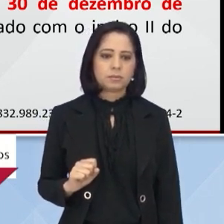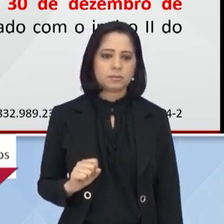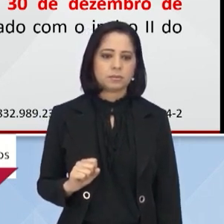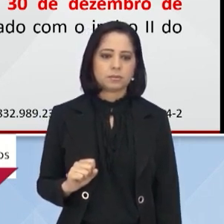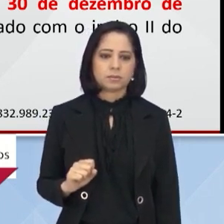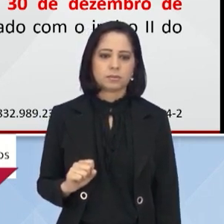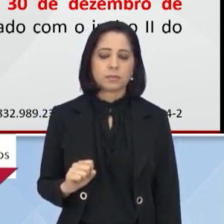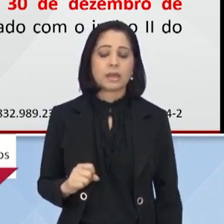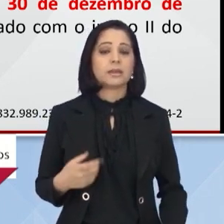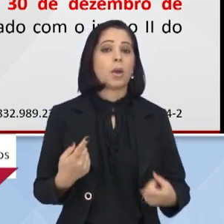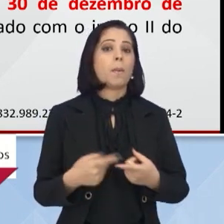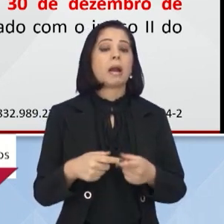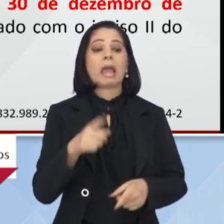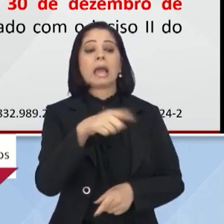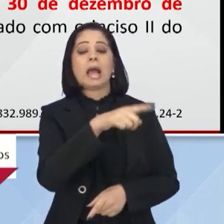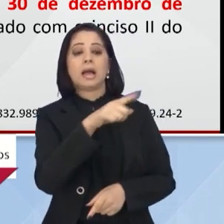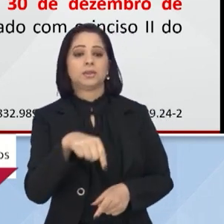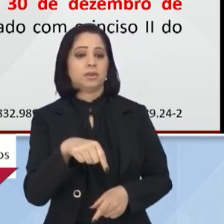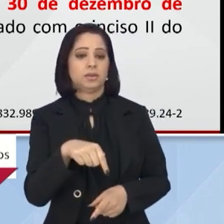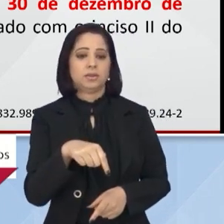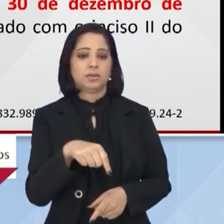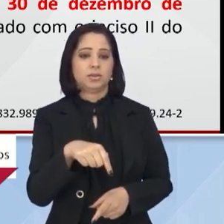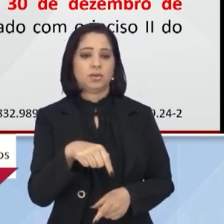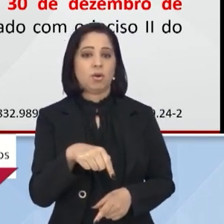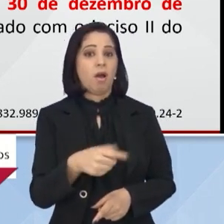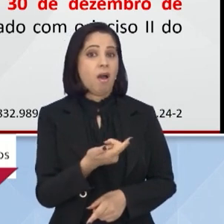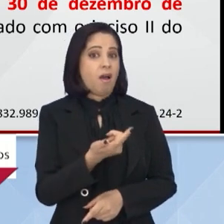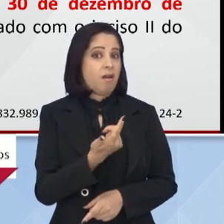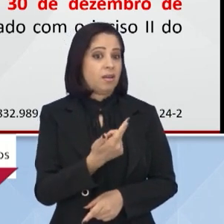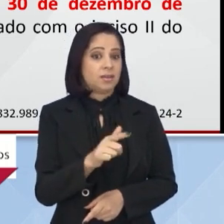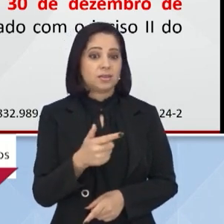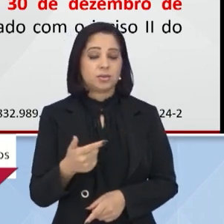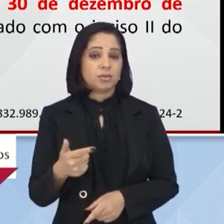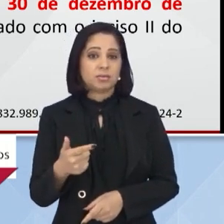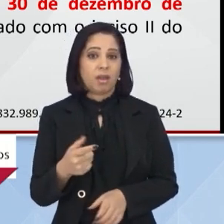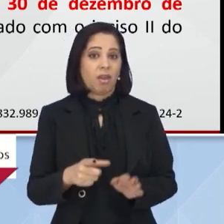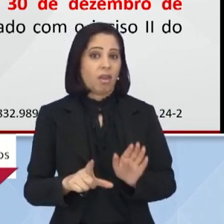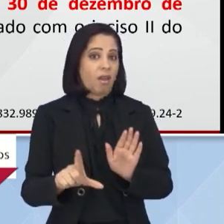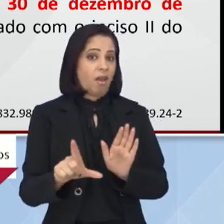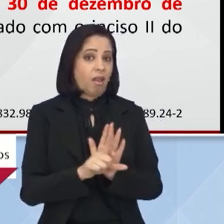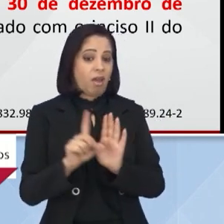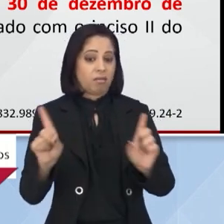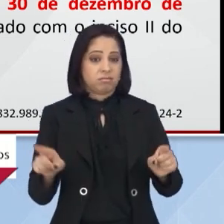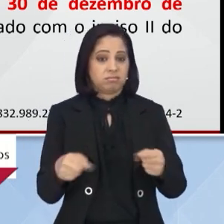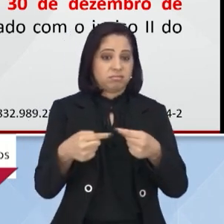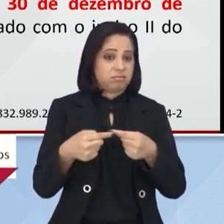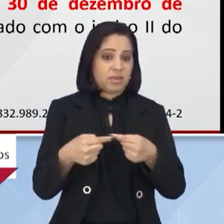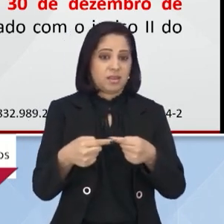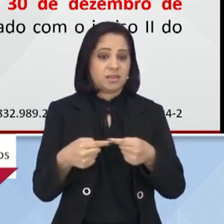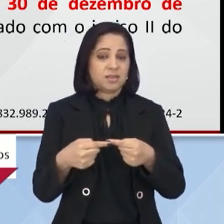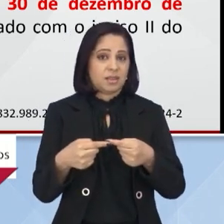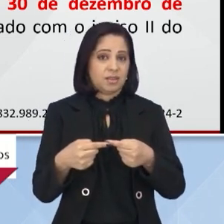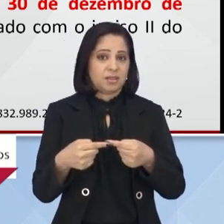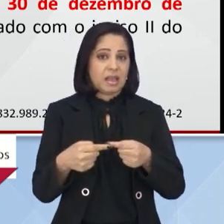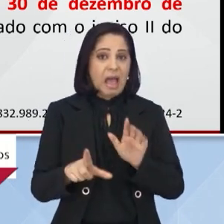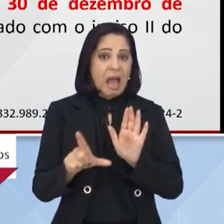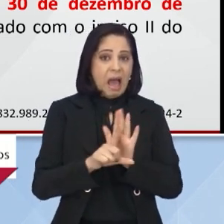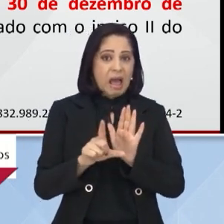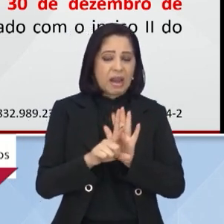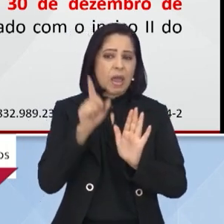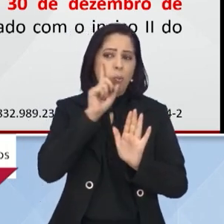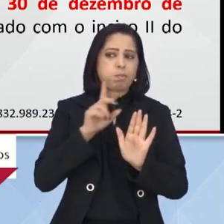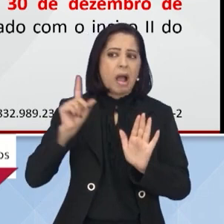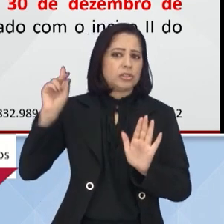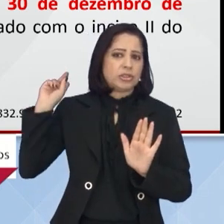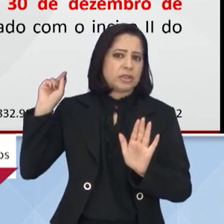da da anulação é que não há a ultratividade de leis revogadas né esse é o termo ultratividade das das leis revogadas Então